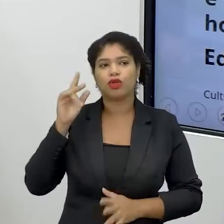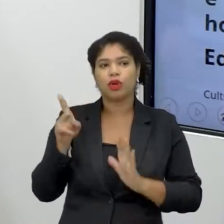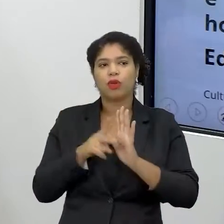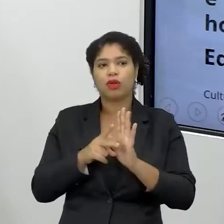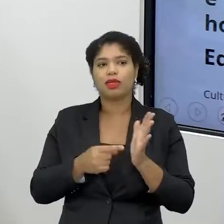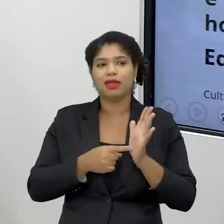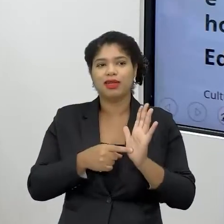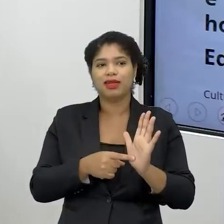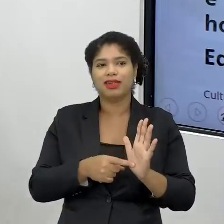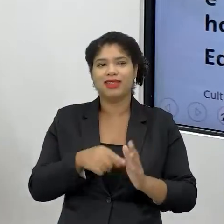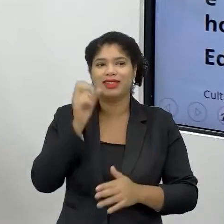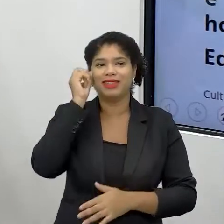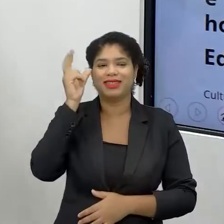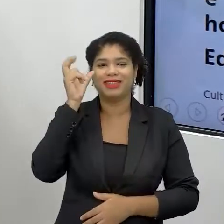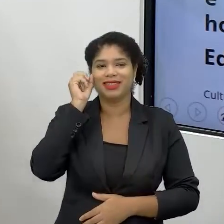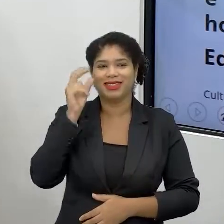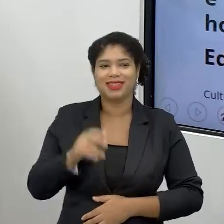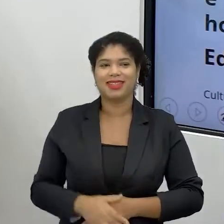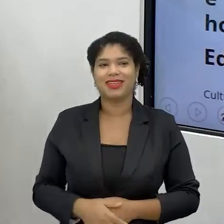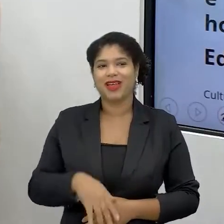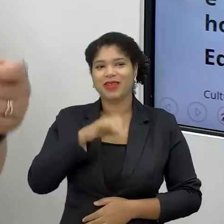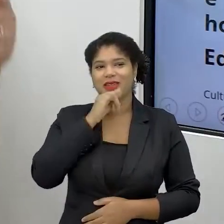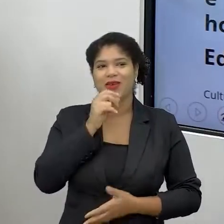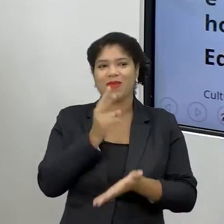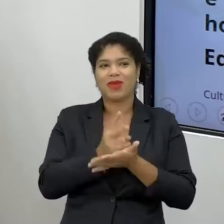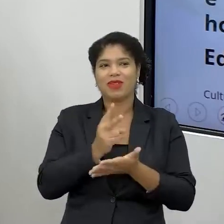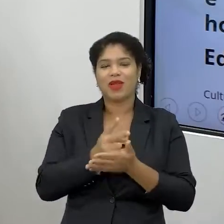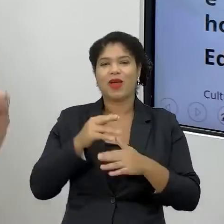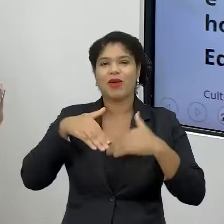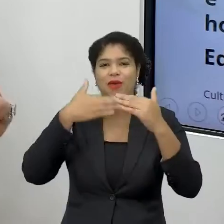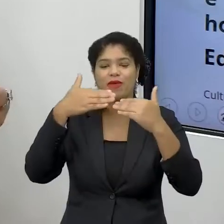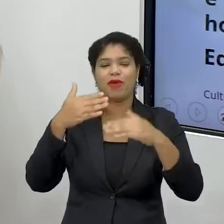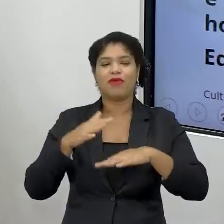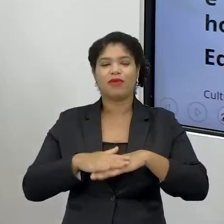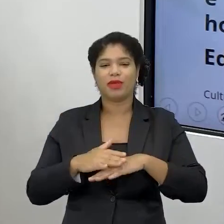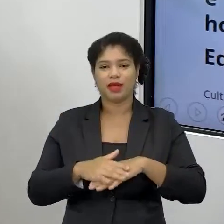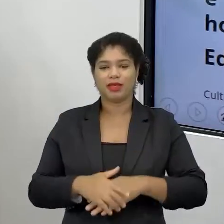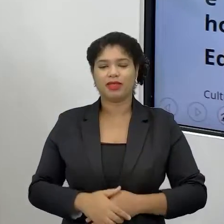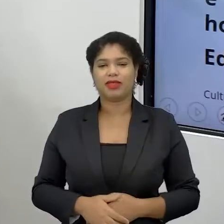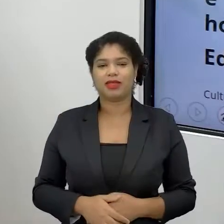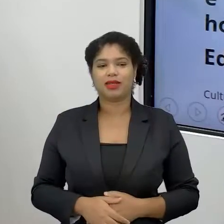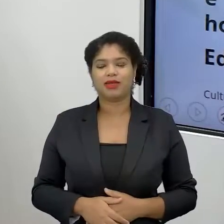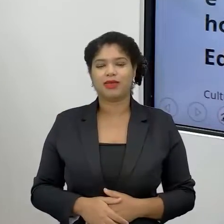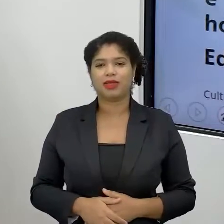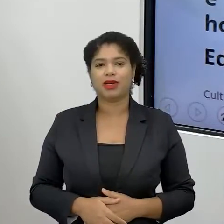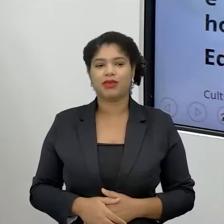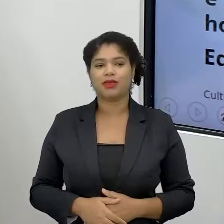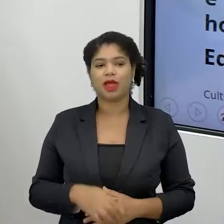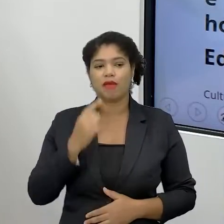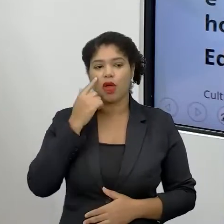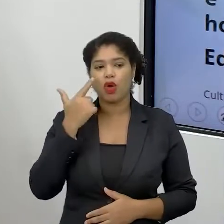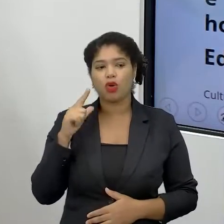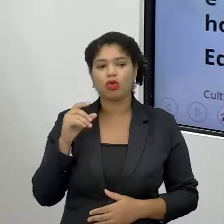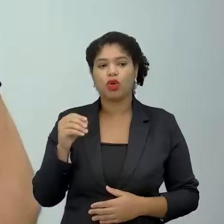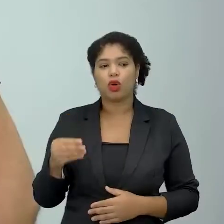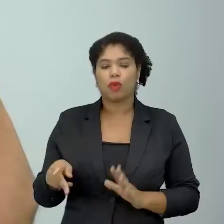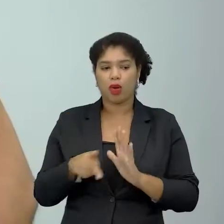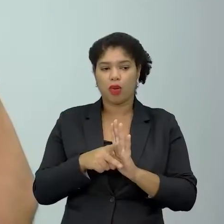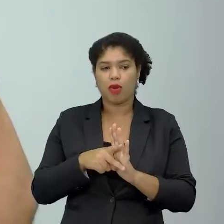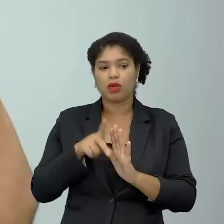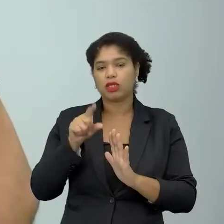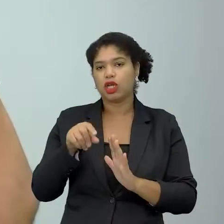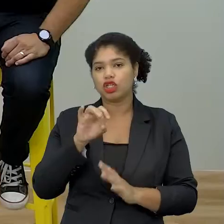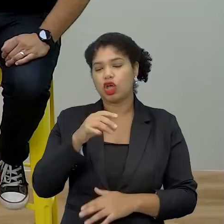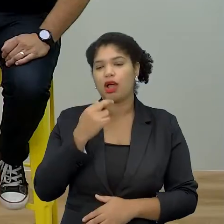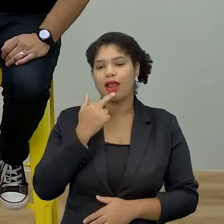transmissão da cultura sem entender, por exemplo, os processos de comunicação, de como a gente se comunica. Verdade. Que não envolvem apenas